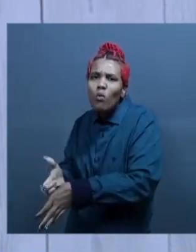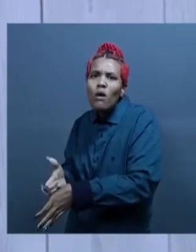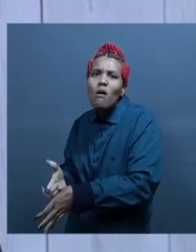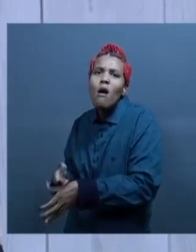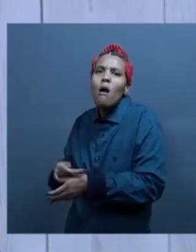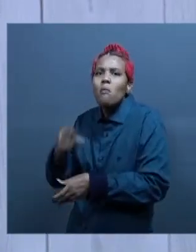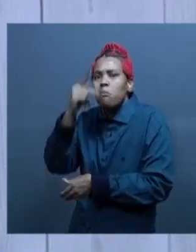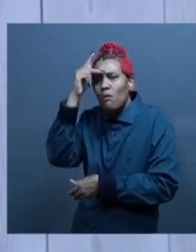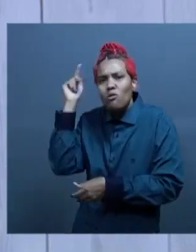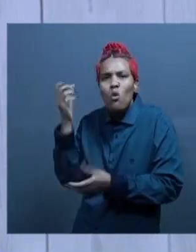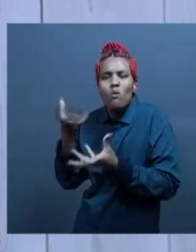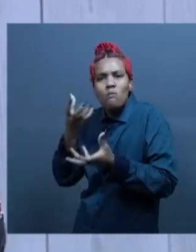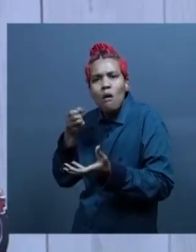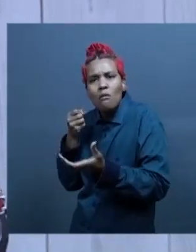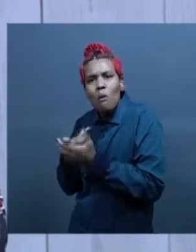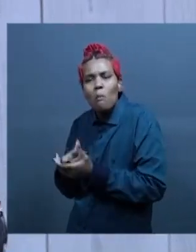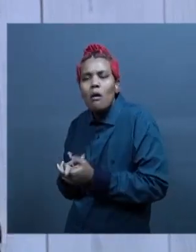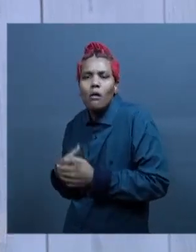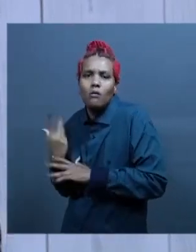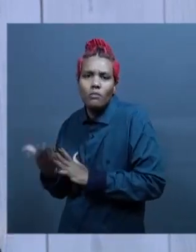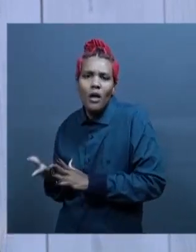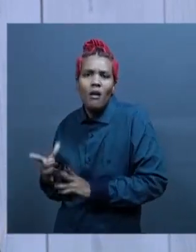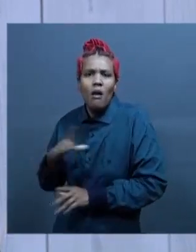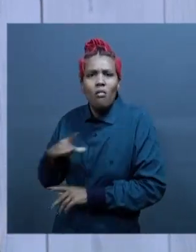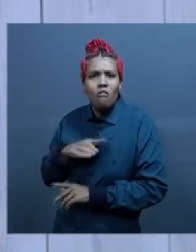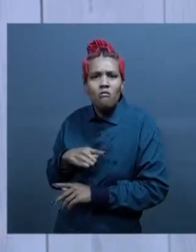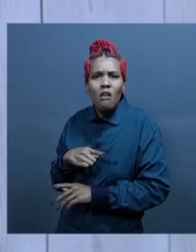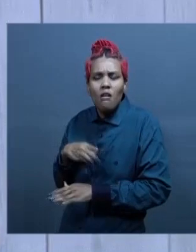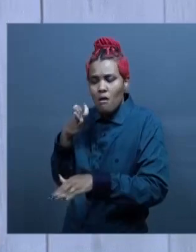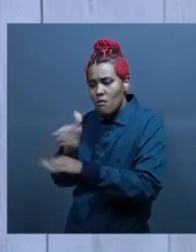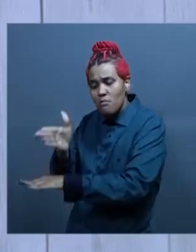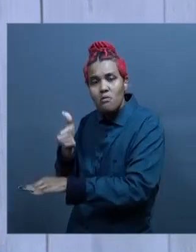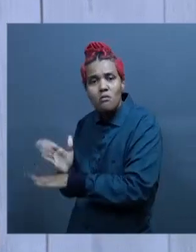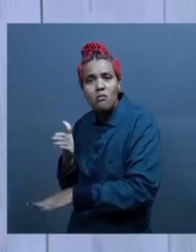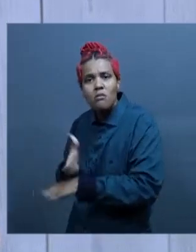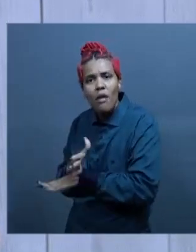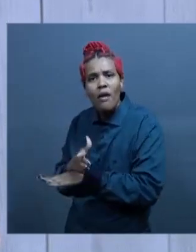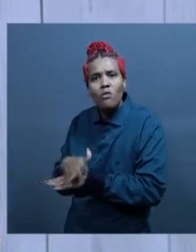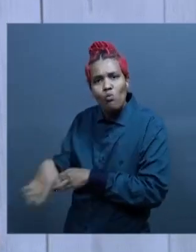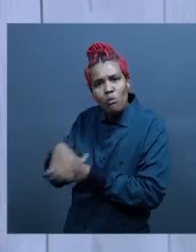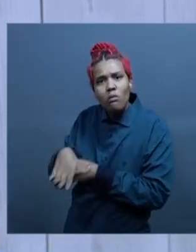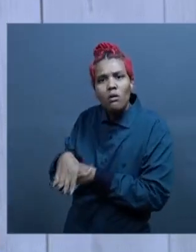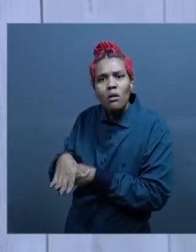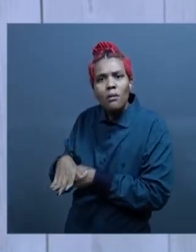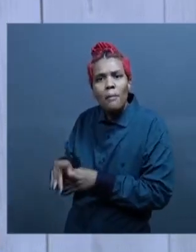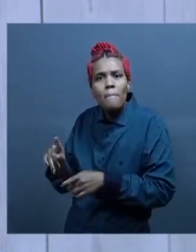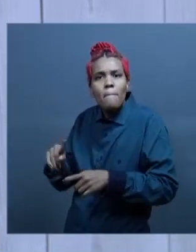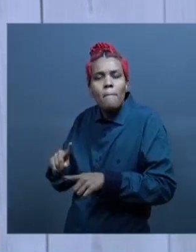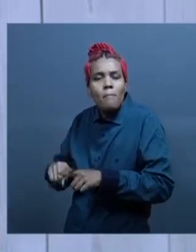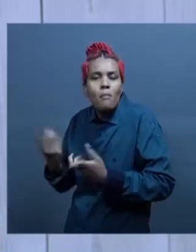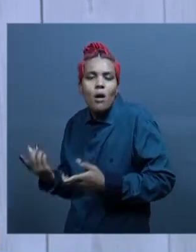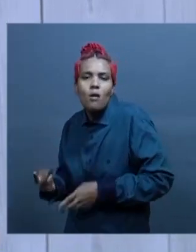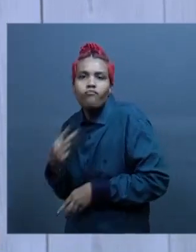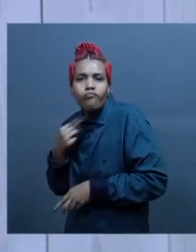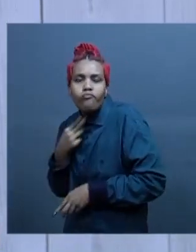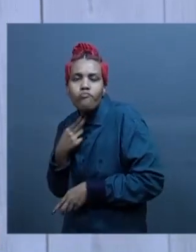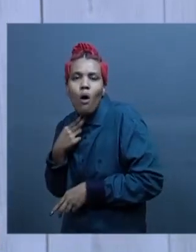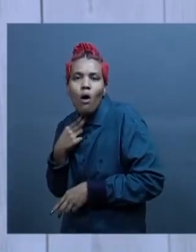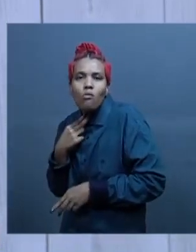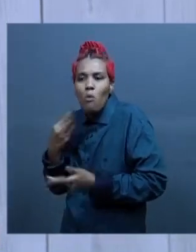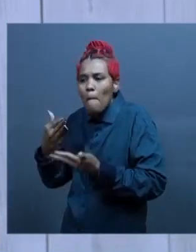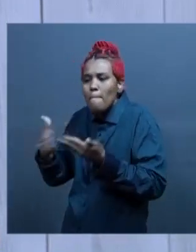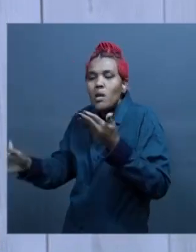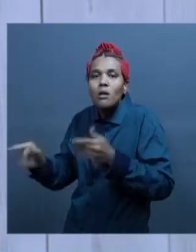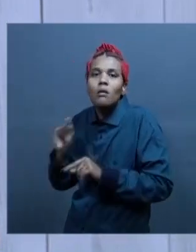produto seja ele um bem um serviço ele tem acesso a essa mídia que é barata mas ele não pode perder de vista de foco a